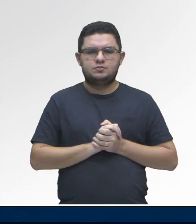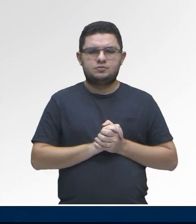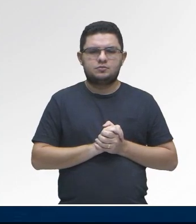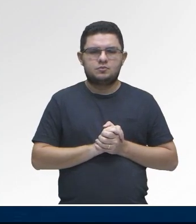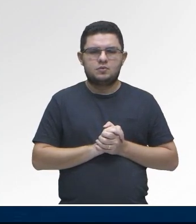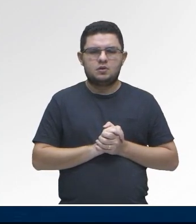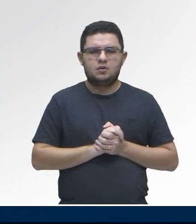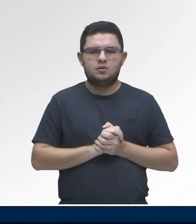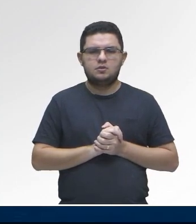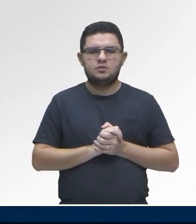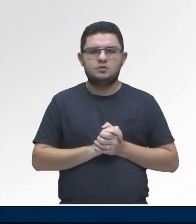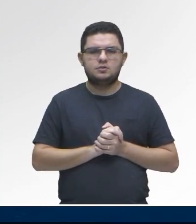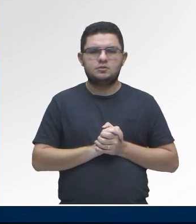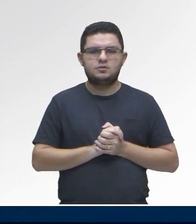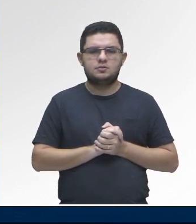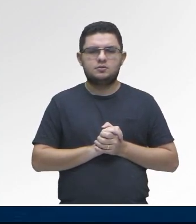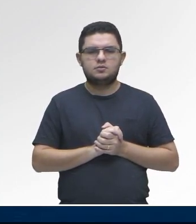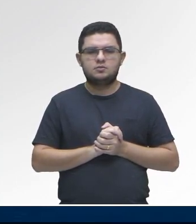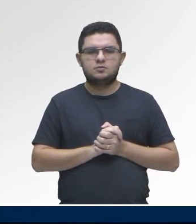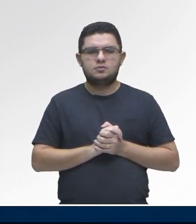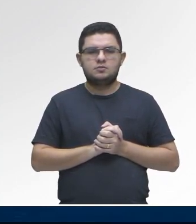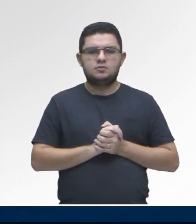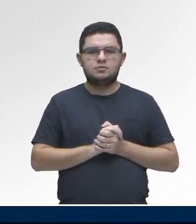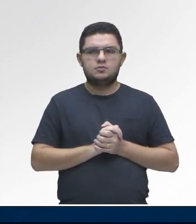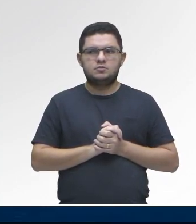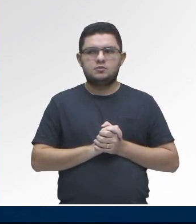Então, o que é que vai fazer agora?